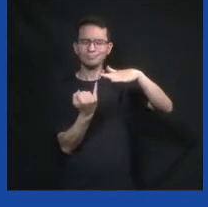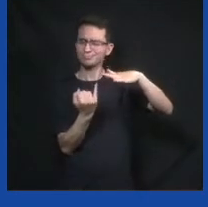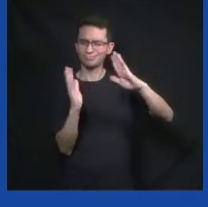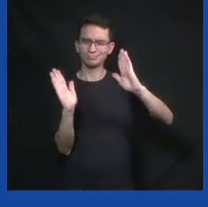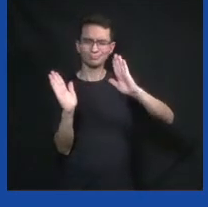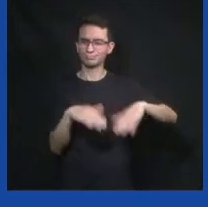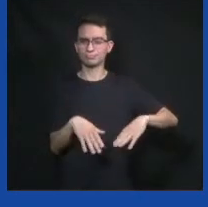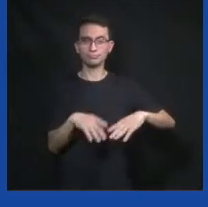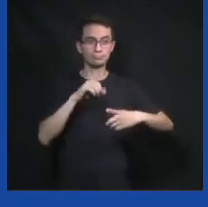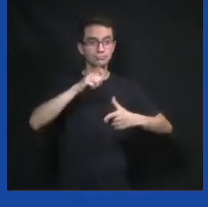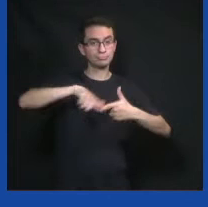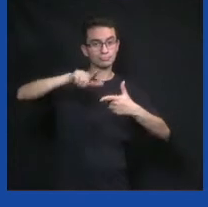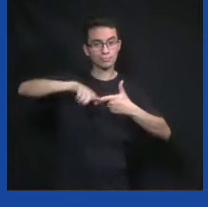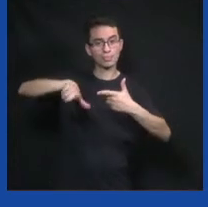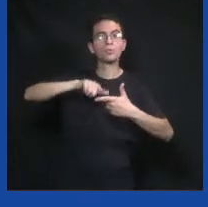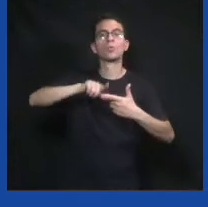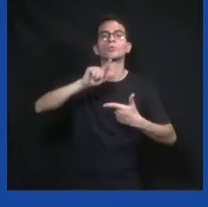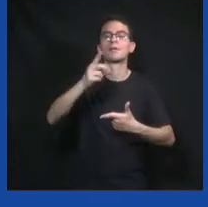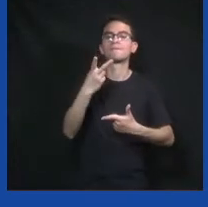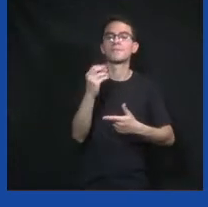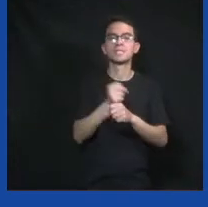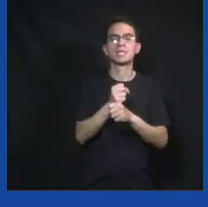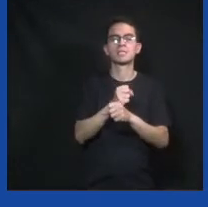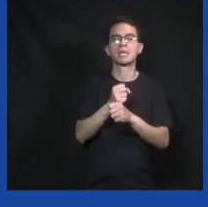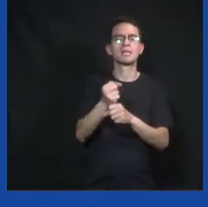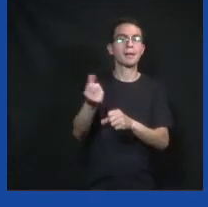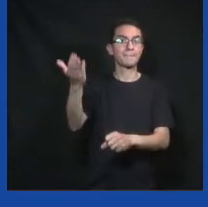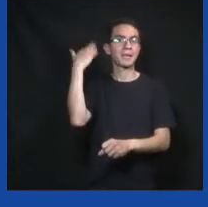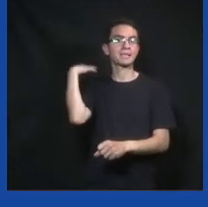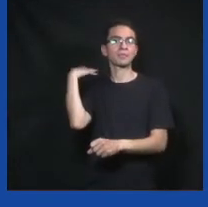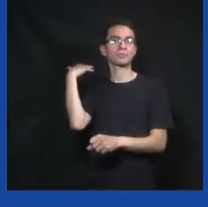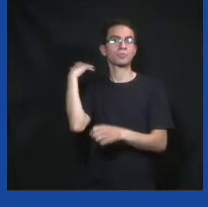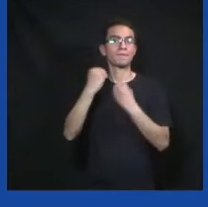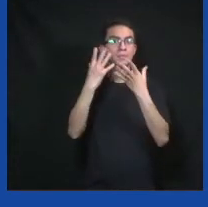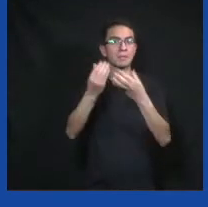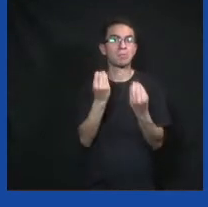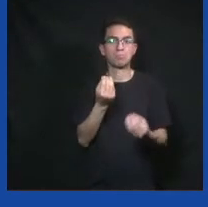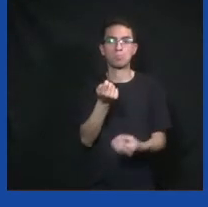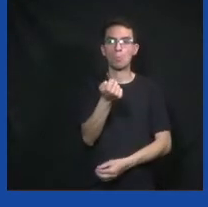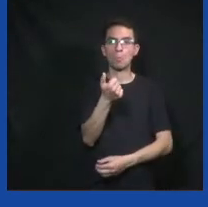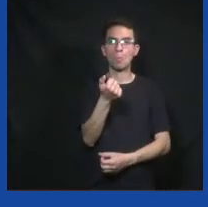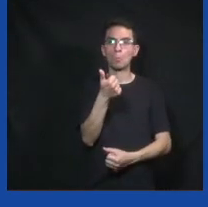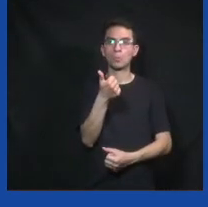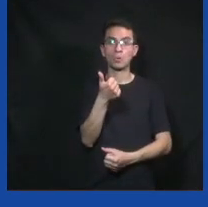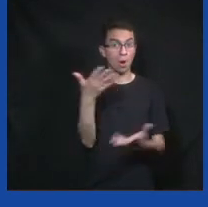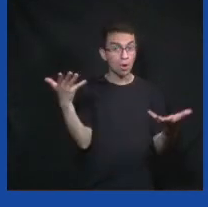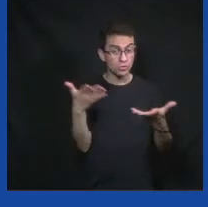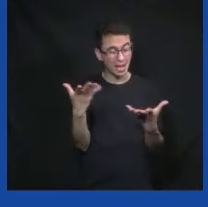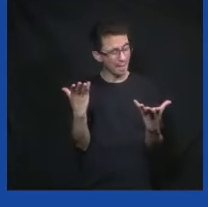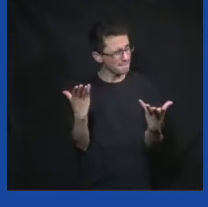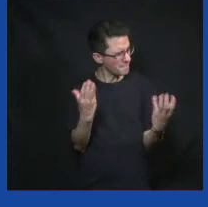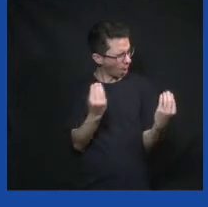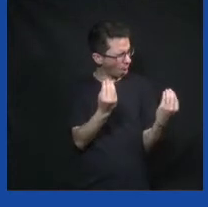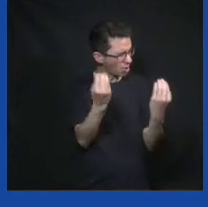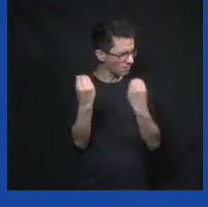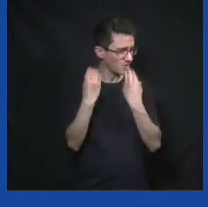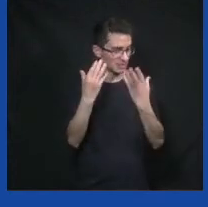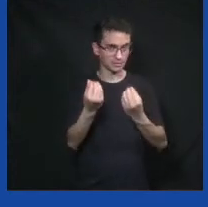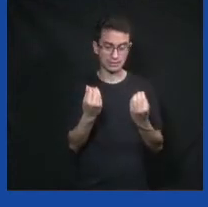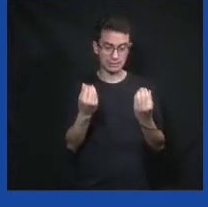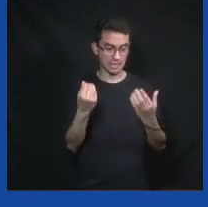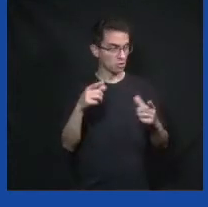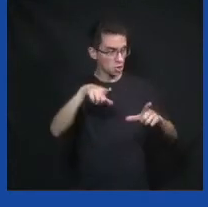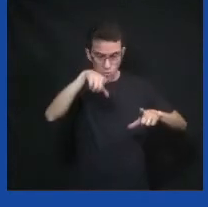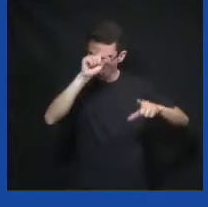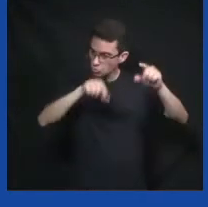de 20 anos atrás era a falta. Eu não tenho informação. Hoje é o excesso. Então, quando o excesso é o problema, eu tenho que conseguir, na verdade, a minha habilidade